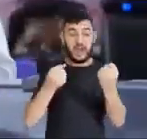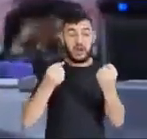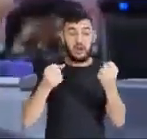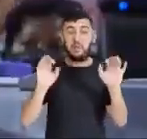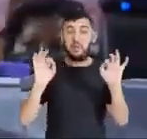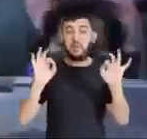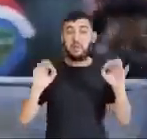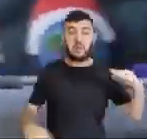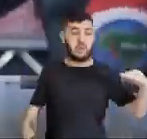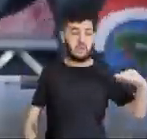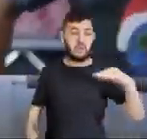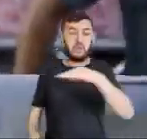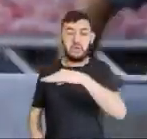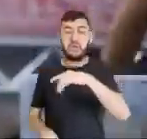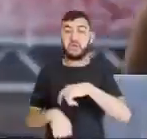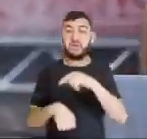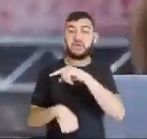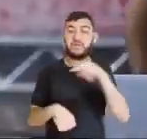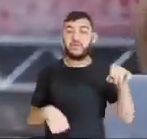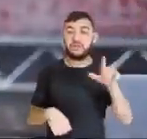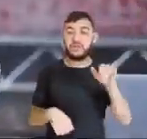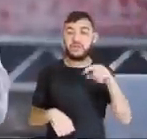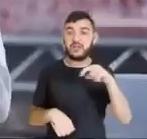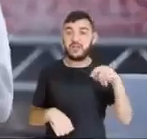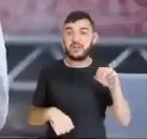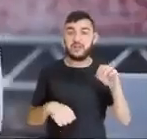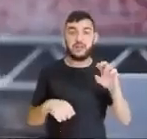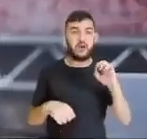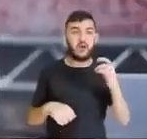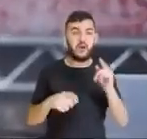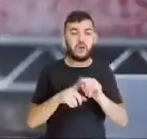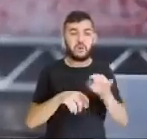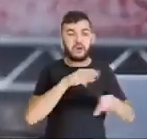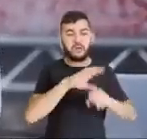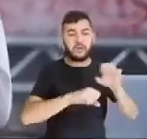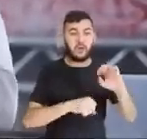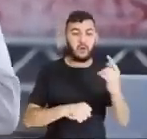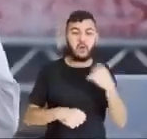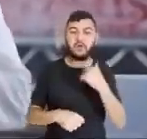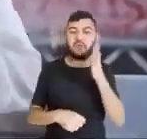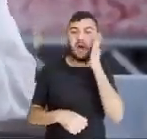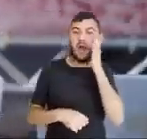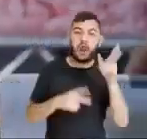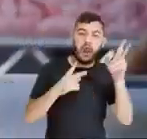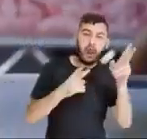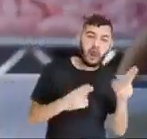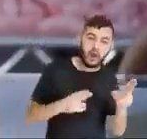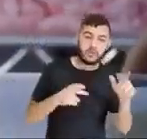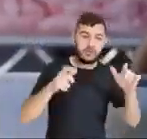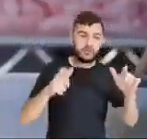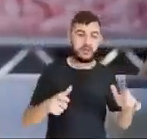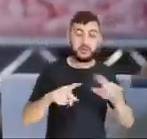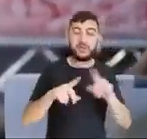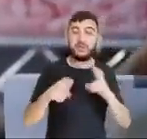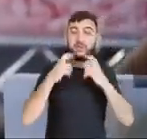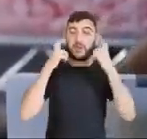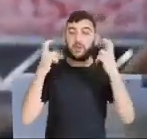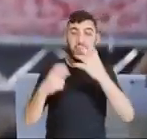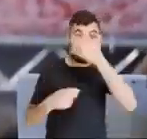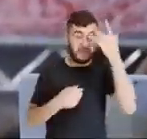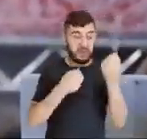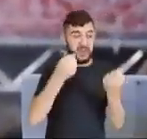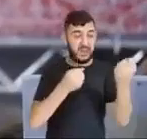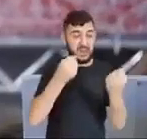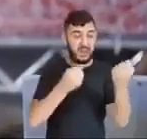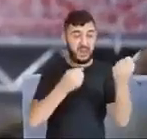a vergonha não é você estar dormindo na sarjeta. A vergonha é o cara do carrão não ter sentimento, não ter